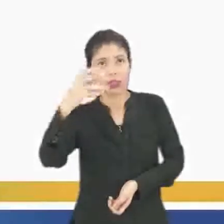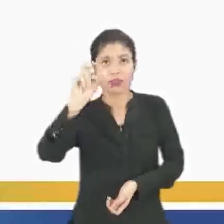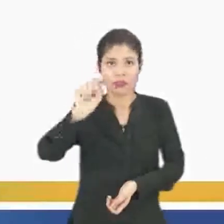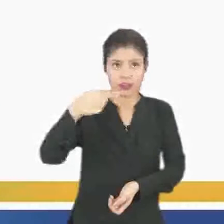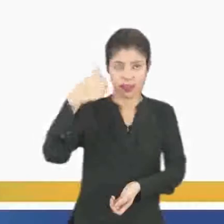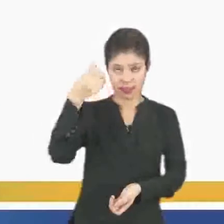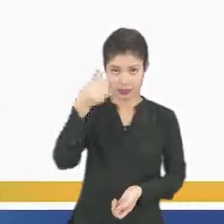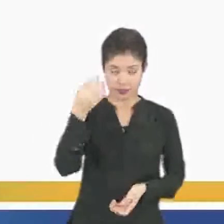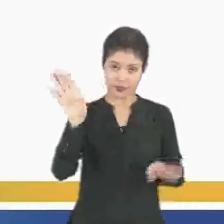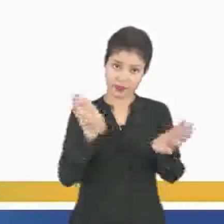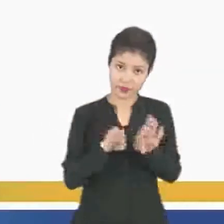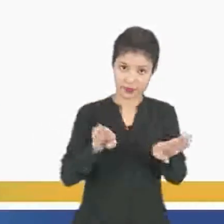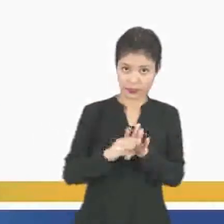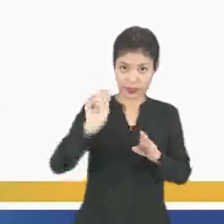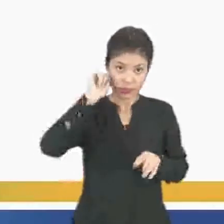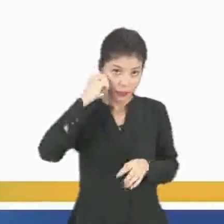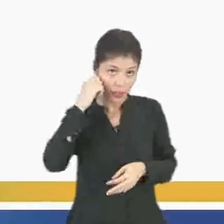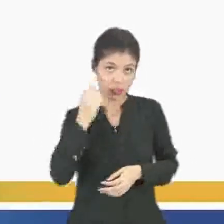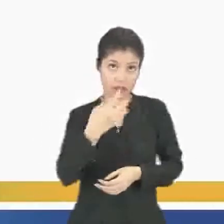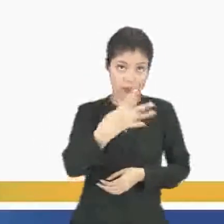a população preta ocupa